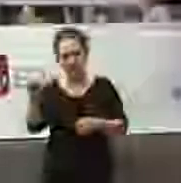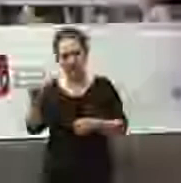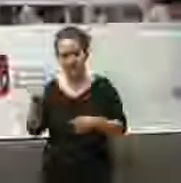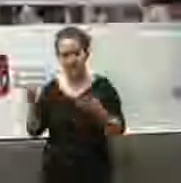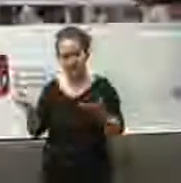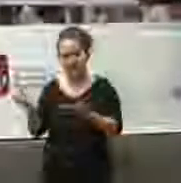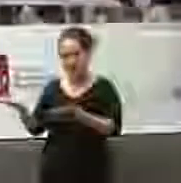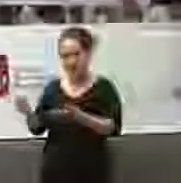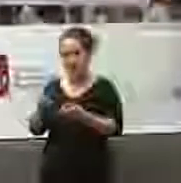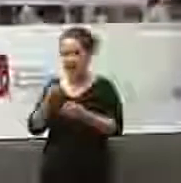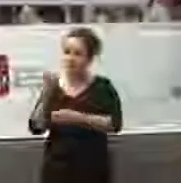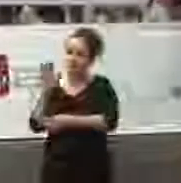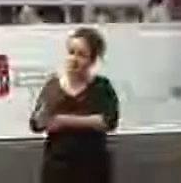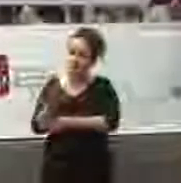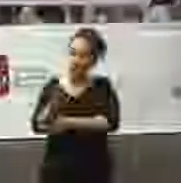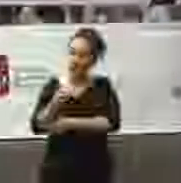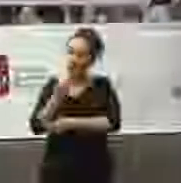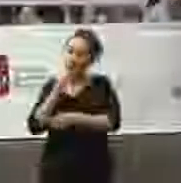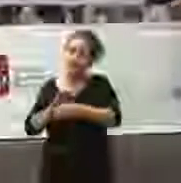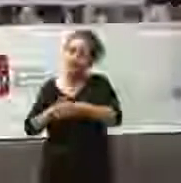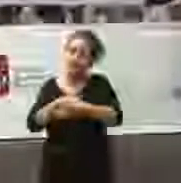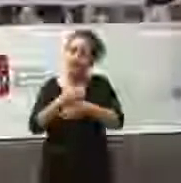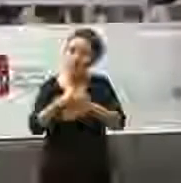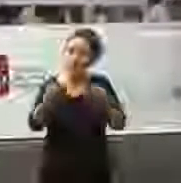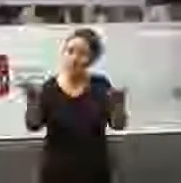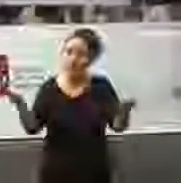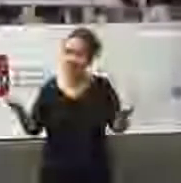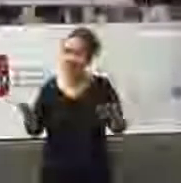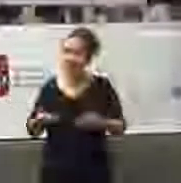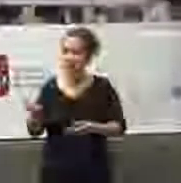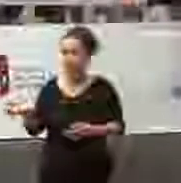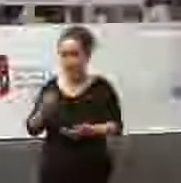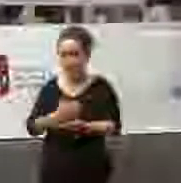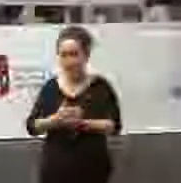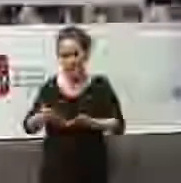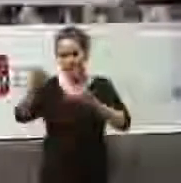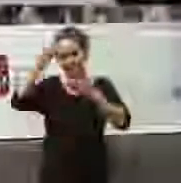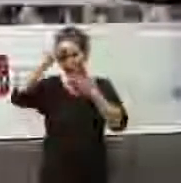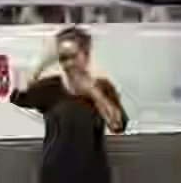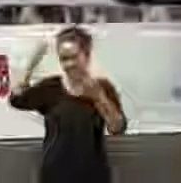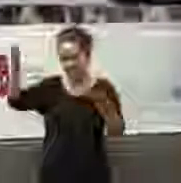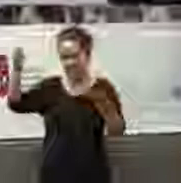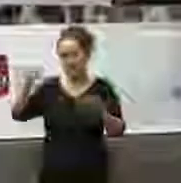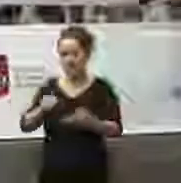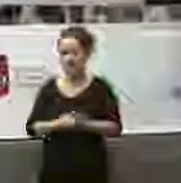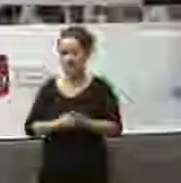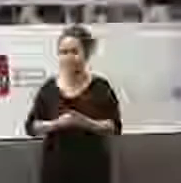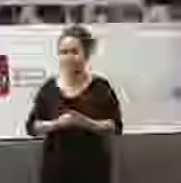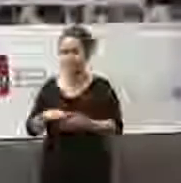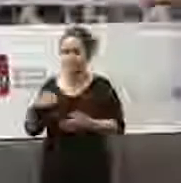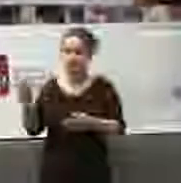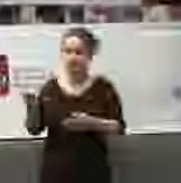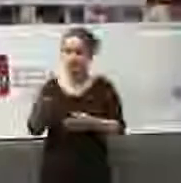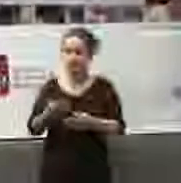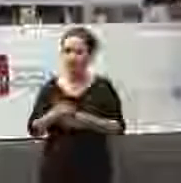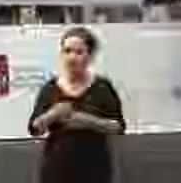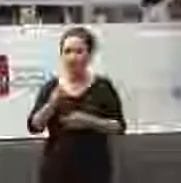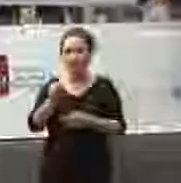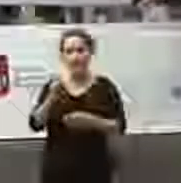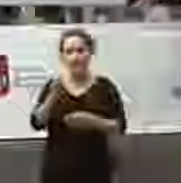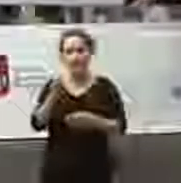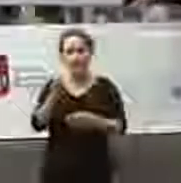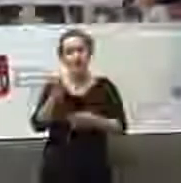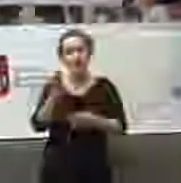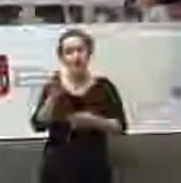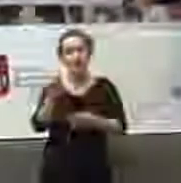boa noite boa noite a todos uma noite a todos quero inicialmente agradecer à rua sebastião cacheta